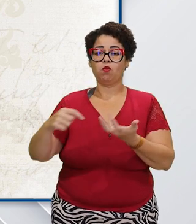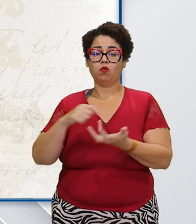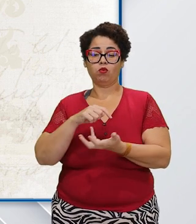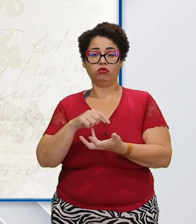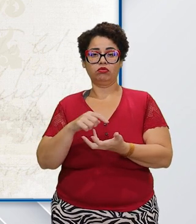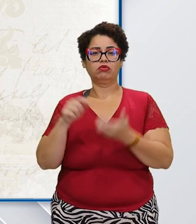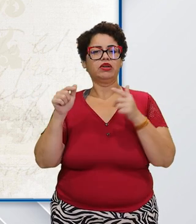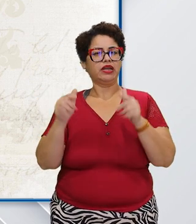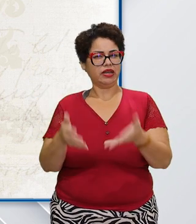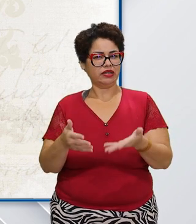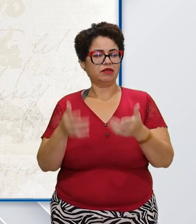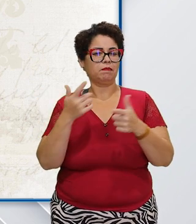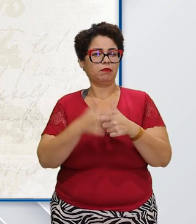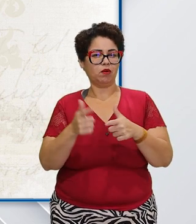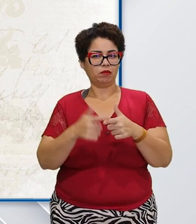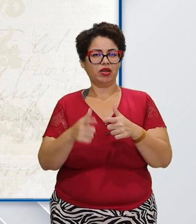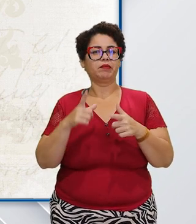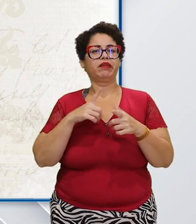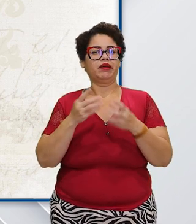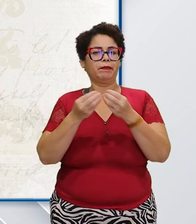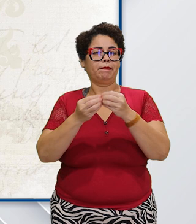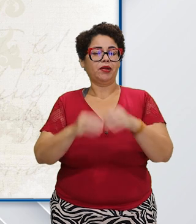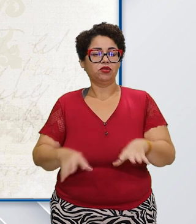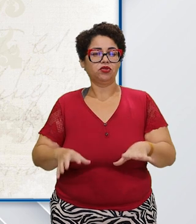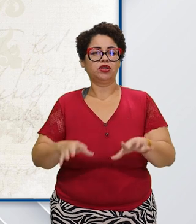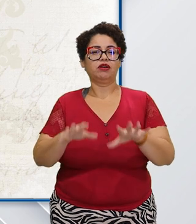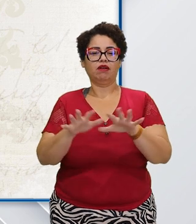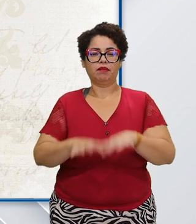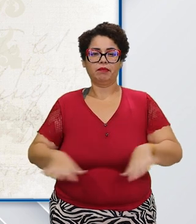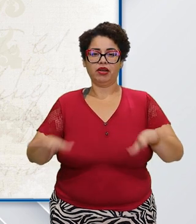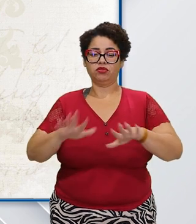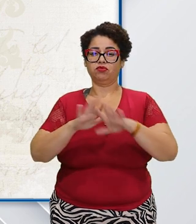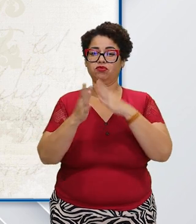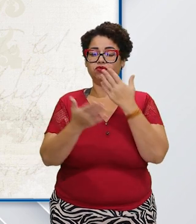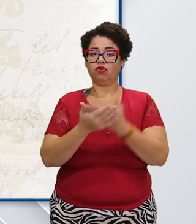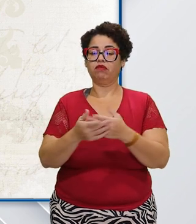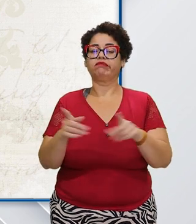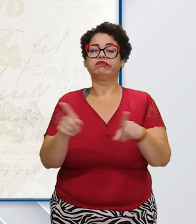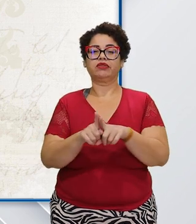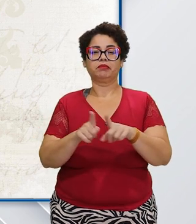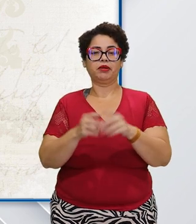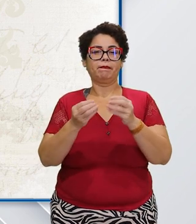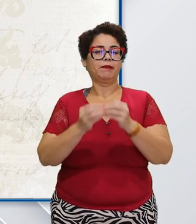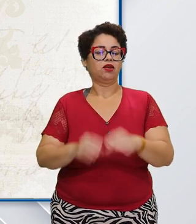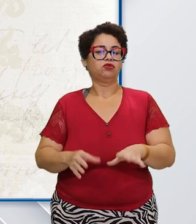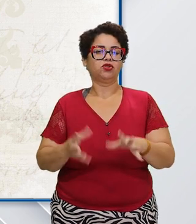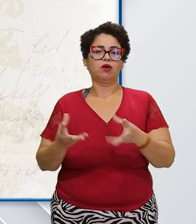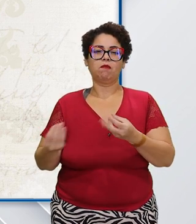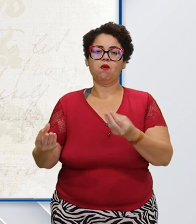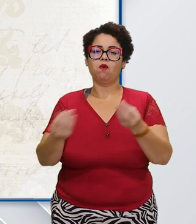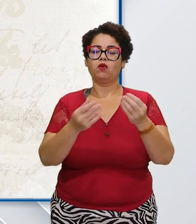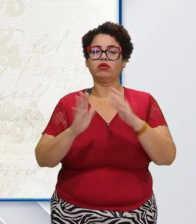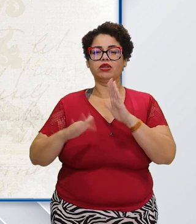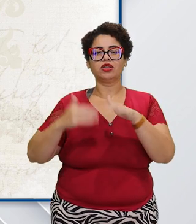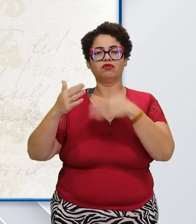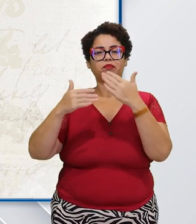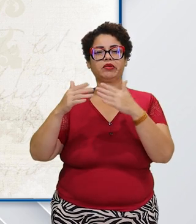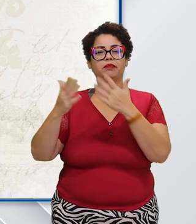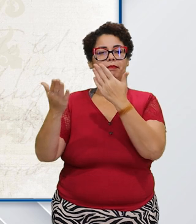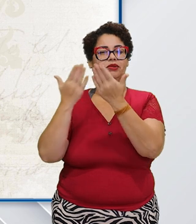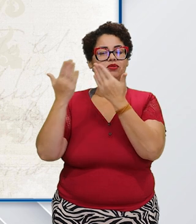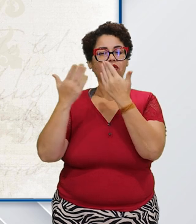este problema não apenas compromete o ambiente educacional mas também afeta profundamente o desenvolvimento